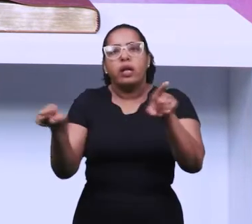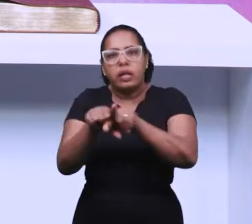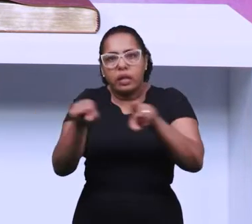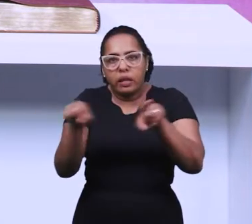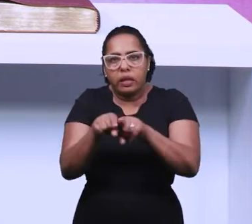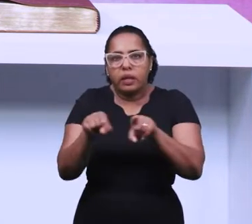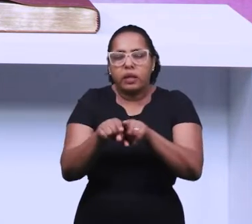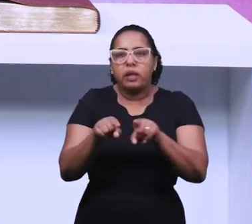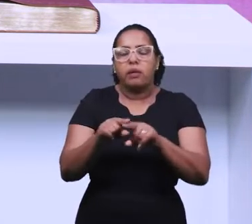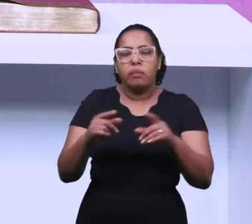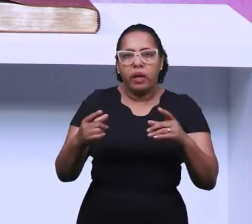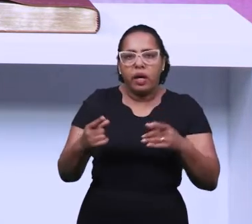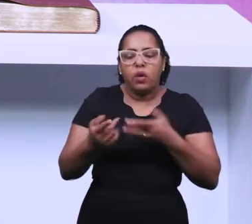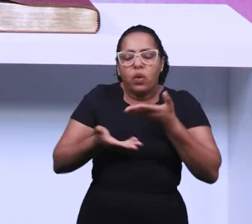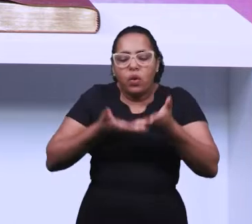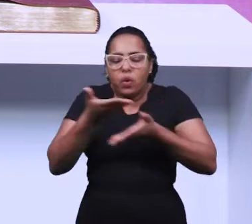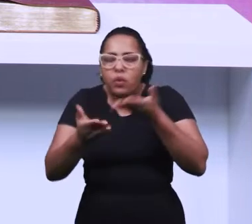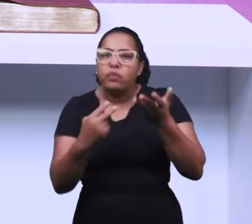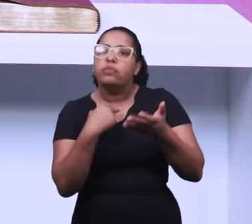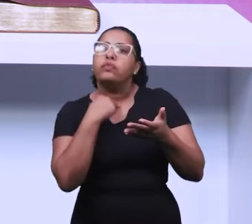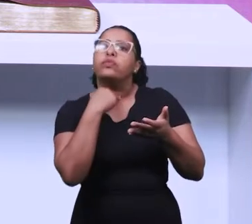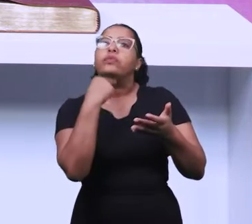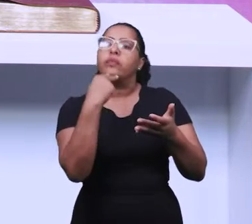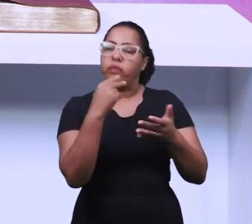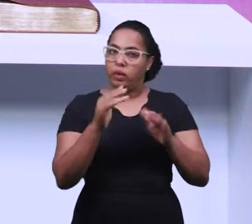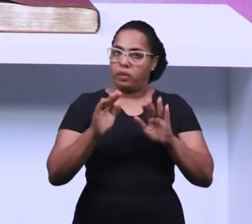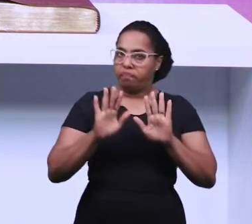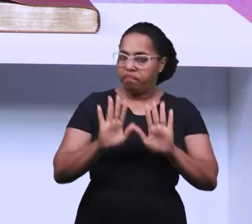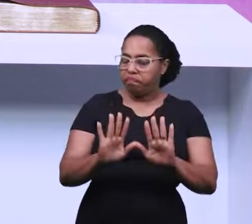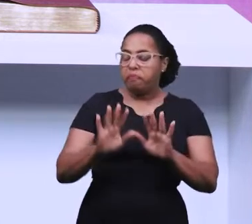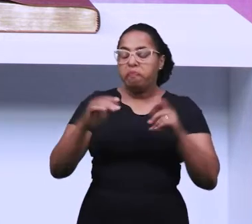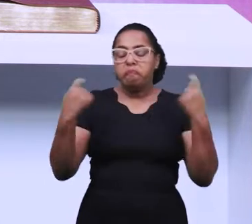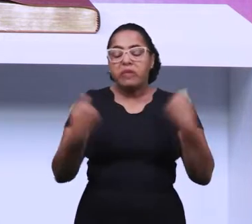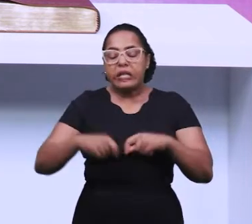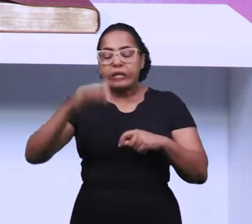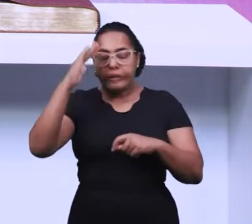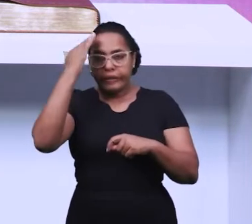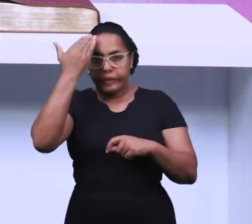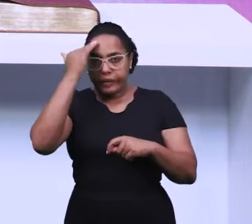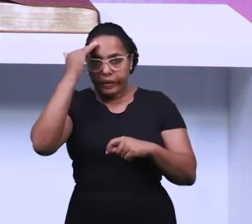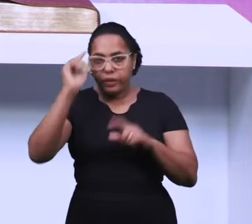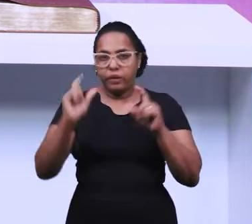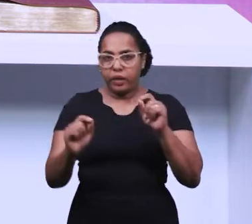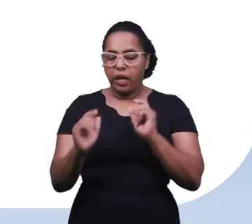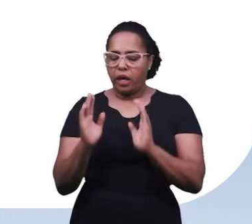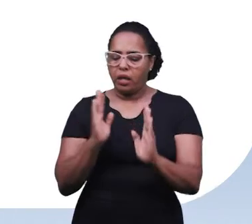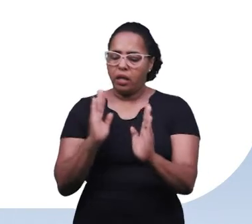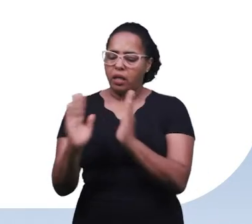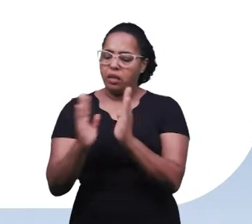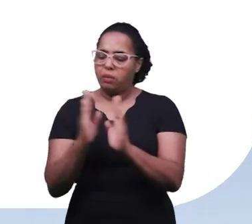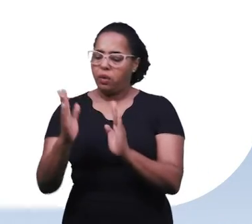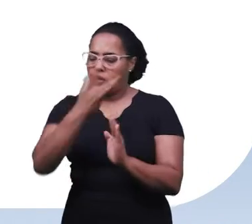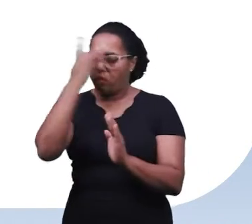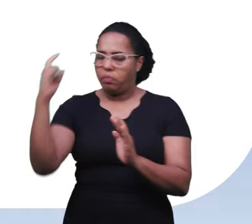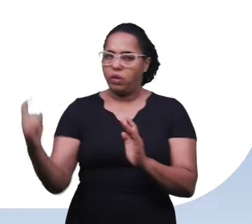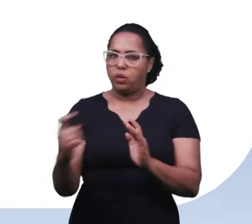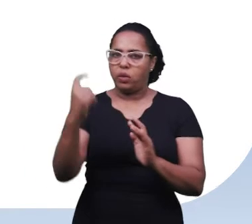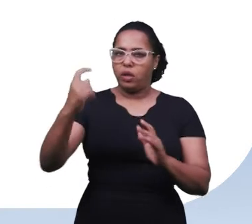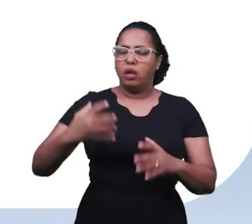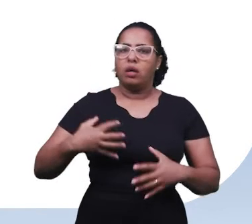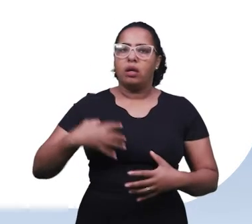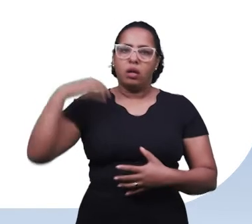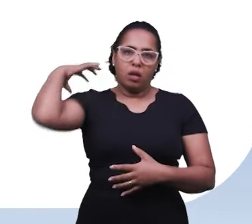musculaturas e também ao trato vocal. Vamos entender que nesse momento nós temos maior